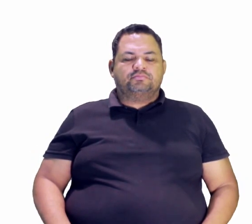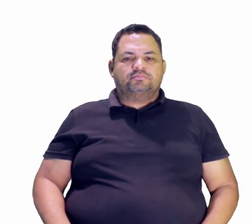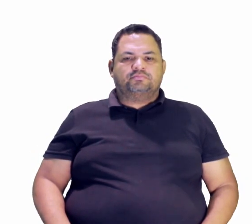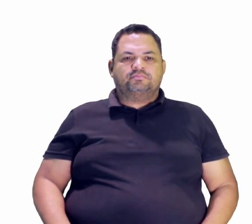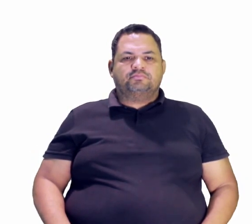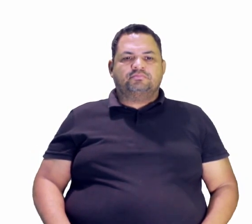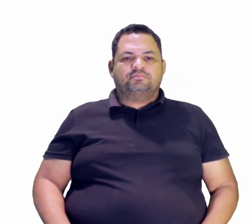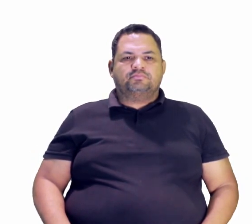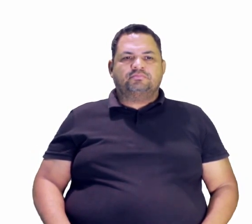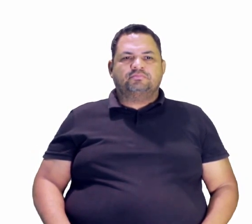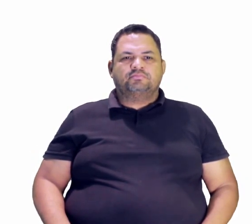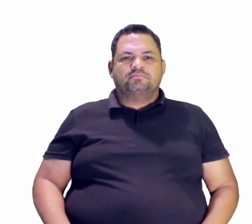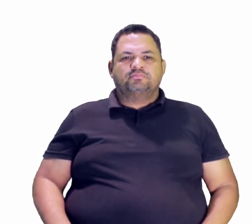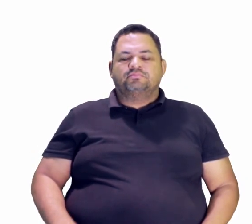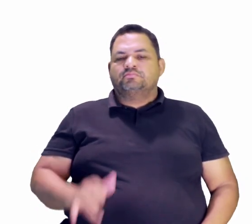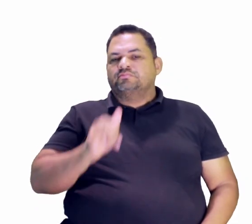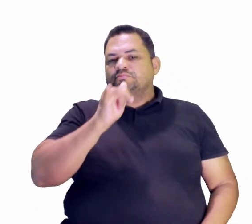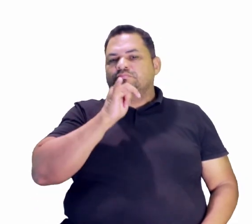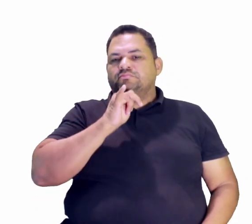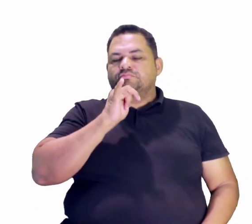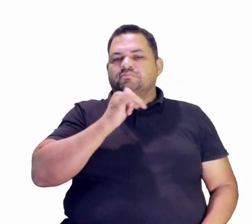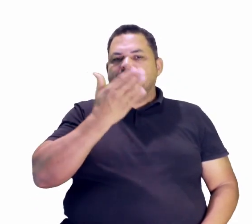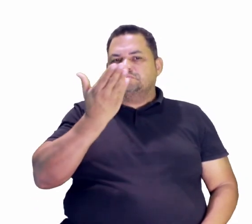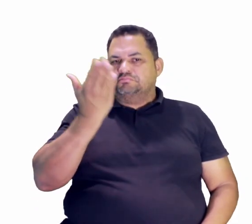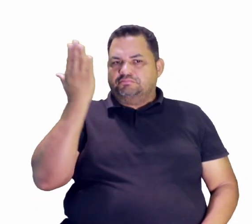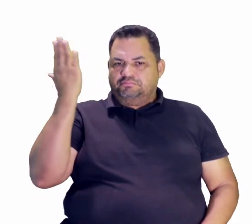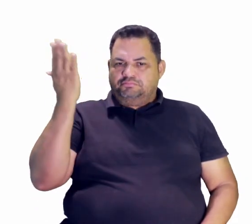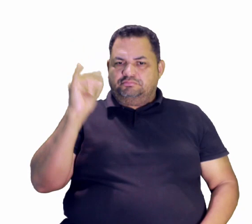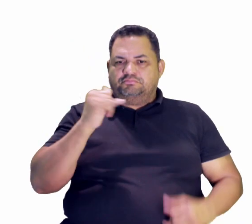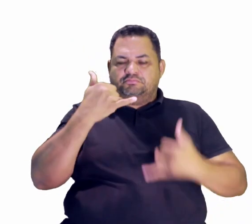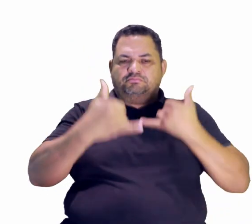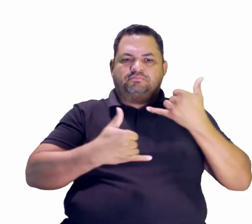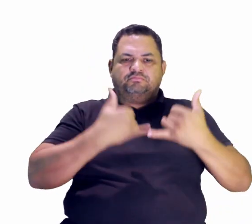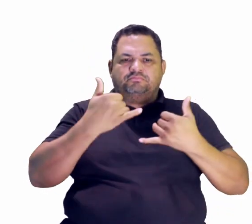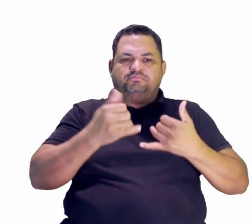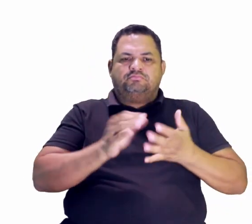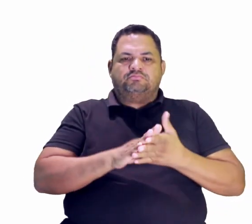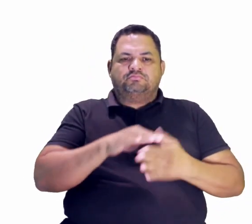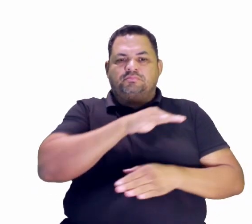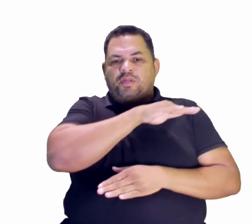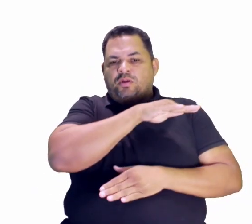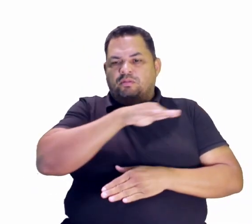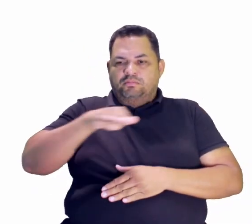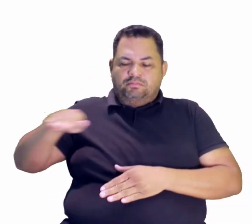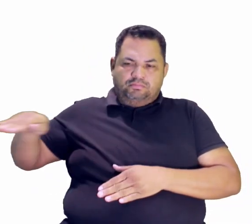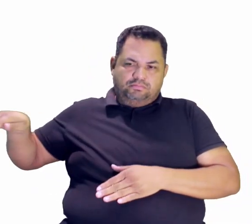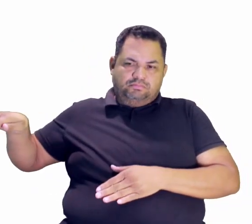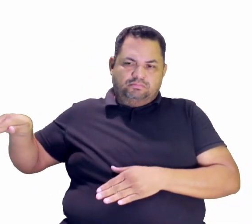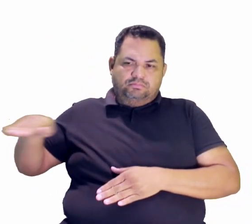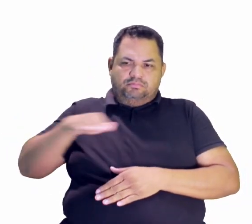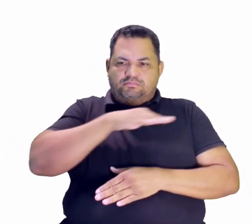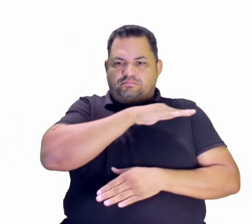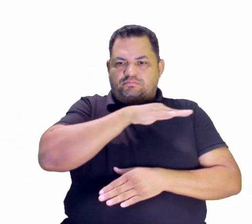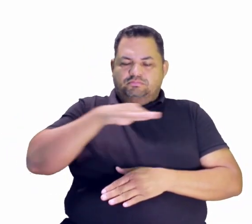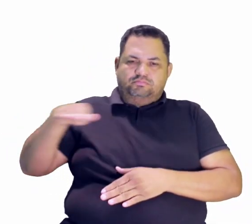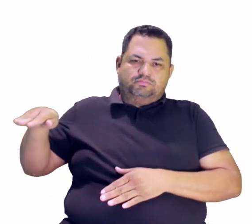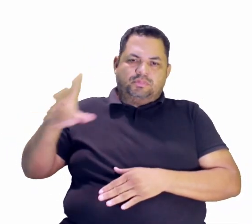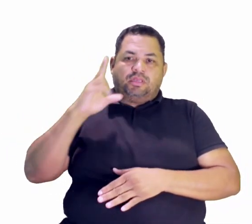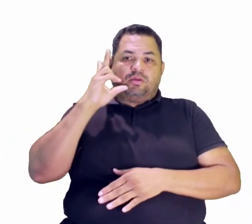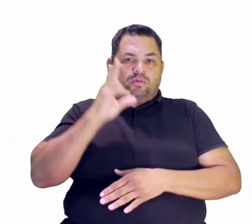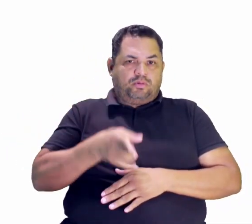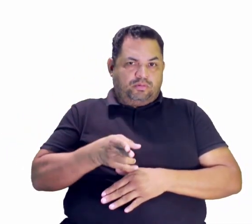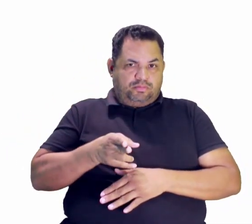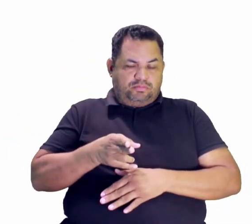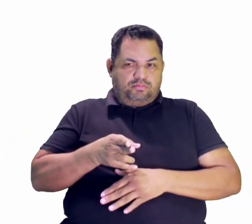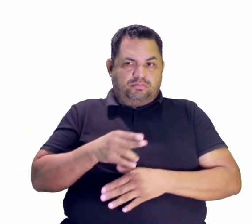coisa. A brincadeira do cabo de guerra. Os dois estão na mesma direção, estão puxando na mesma direção.